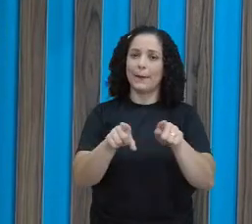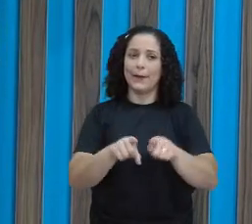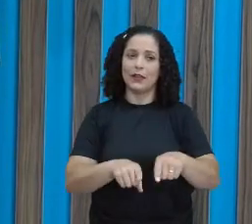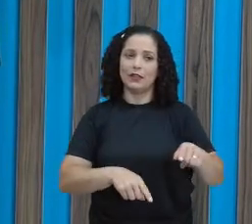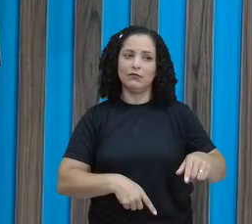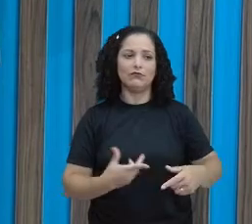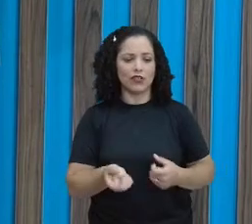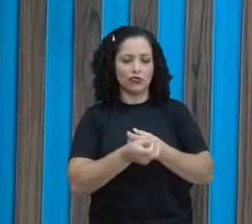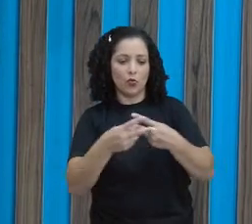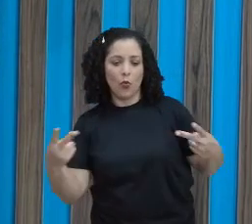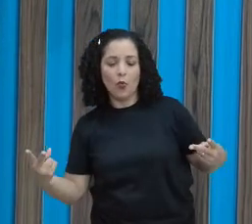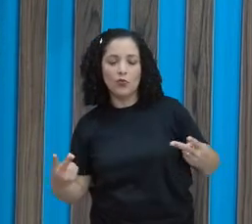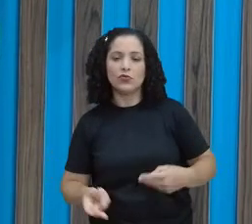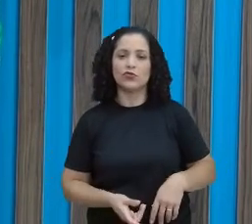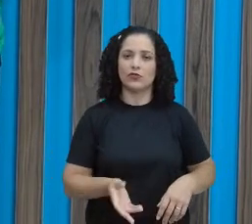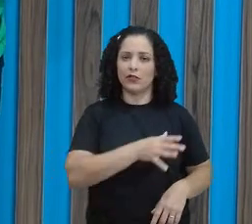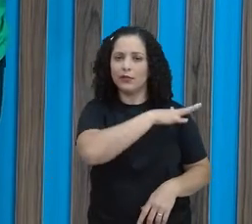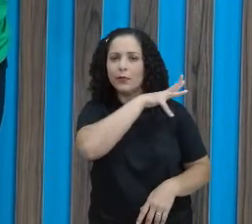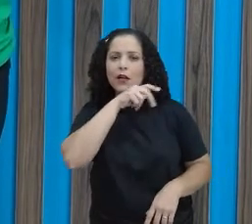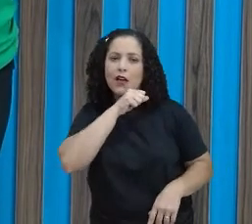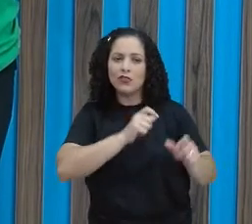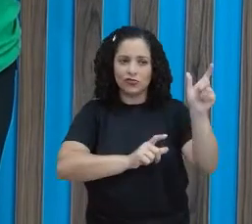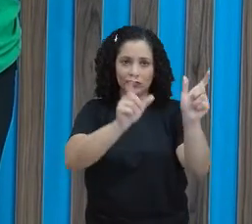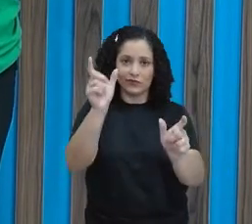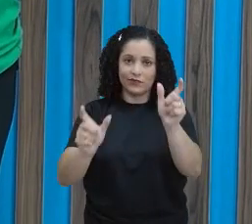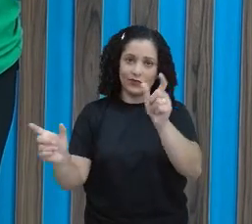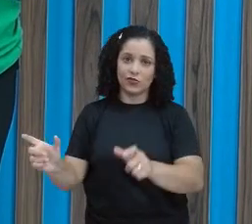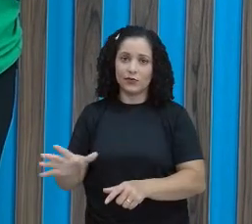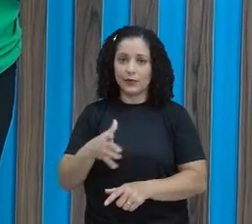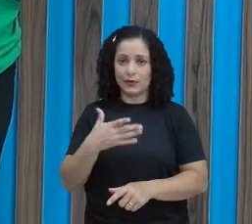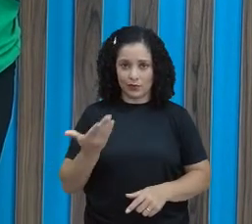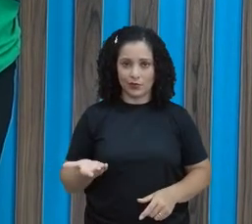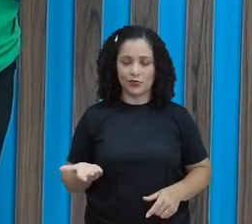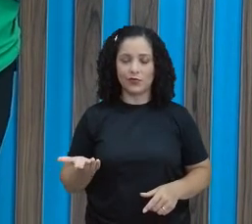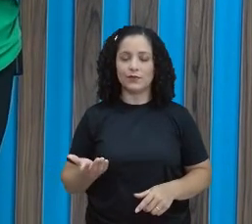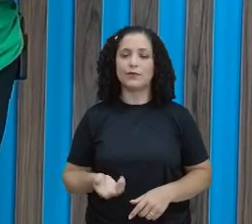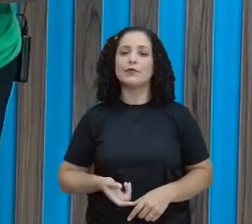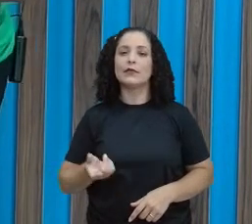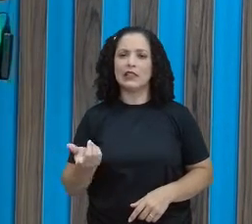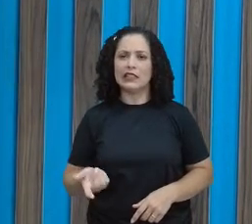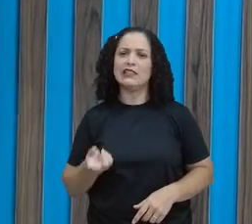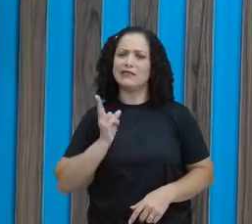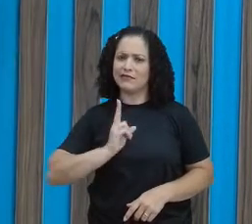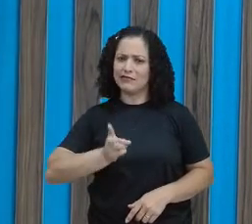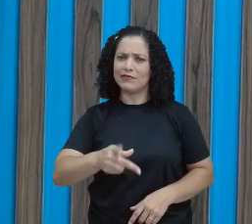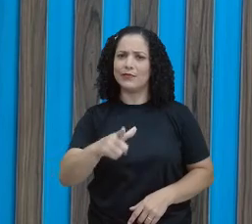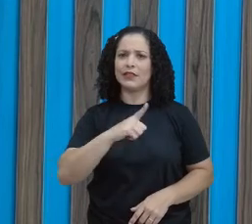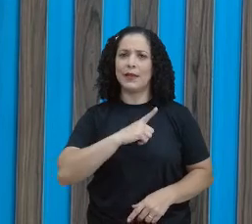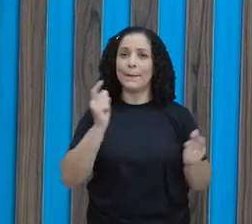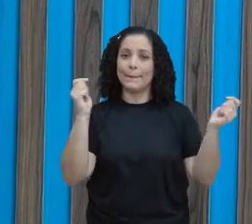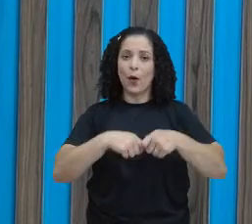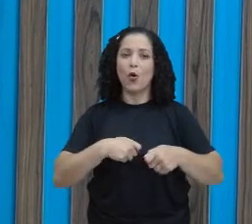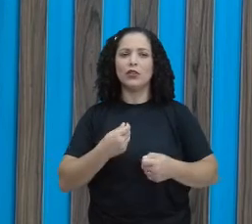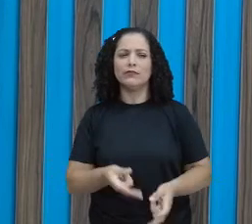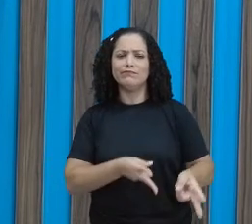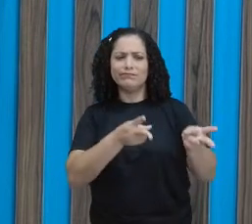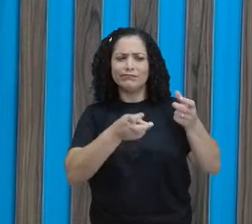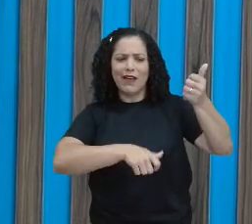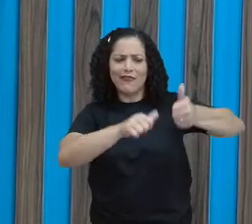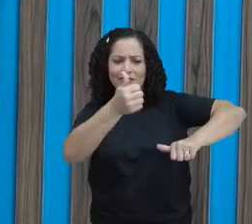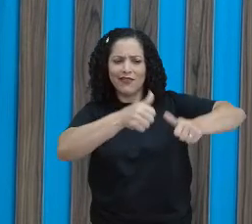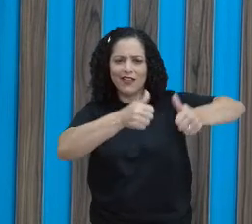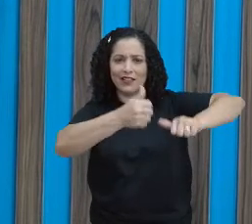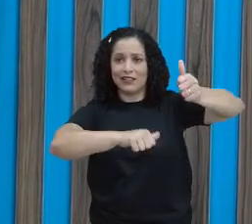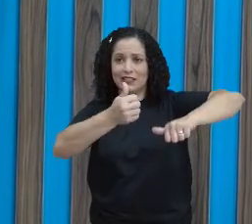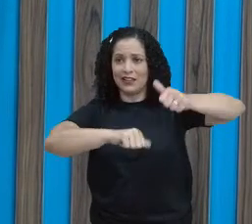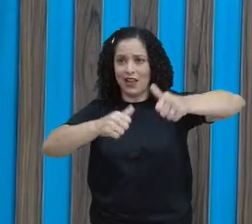conta dessa constância é que a gente consegue fazer essa medição aí, tá? Então, ó, nessa meia-vida do carbono